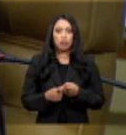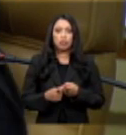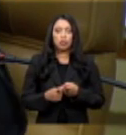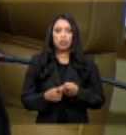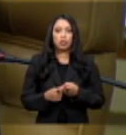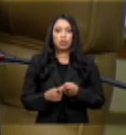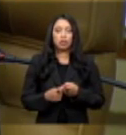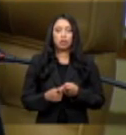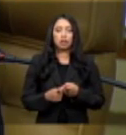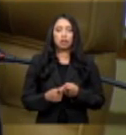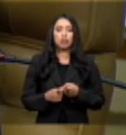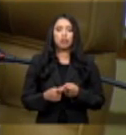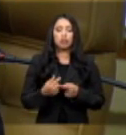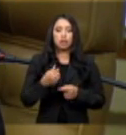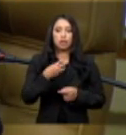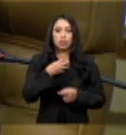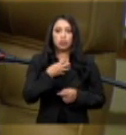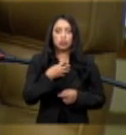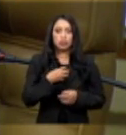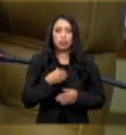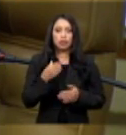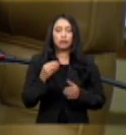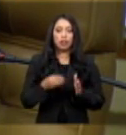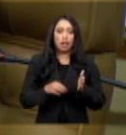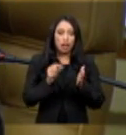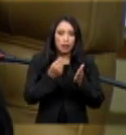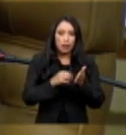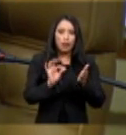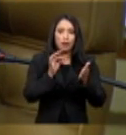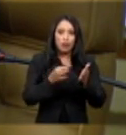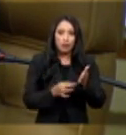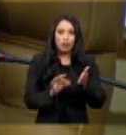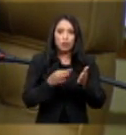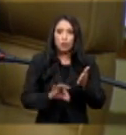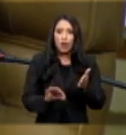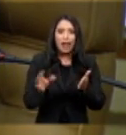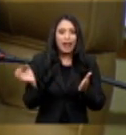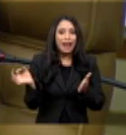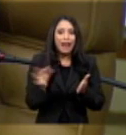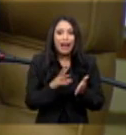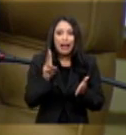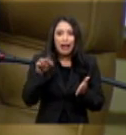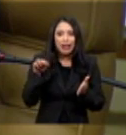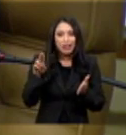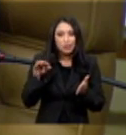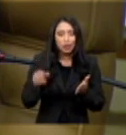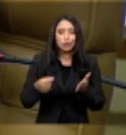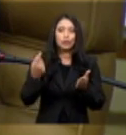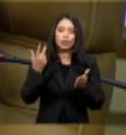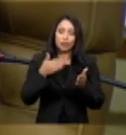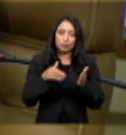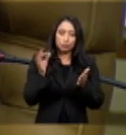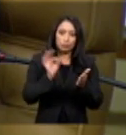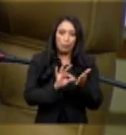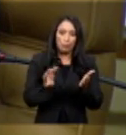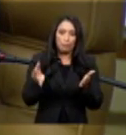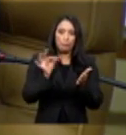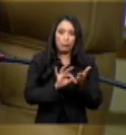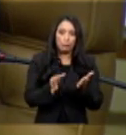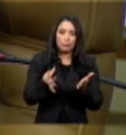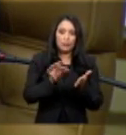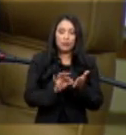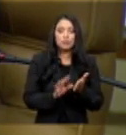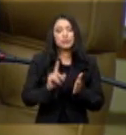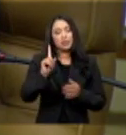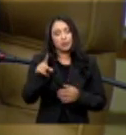do ministro Carlos Brito, que até a última hora fica acrescentando coisa e o voto não termina nunca. Mas, de toda sorte, farei referência a